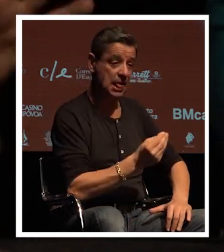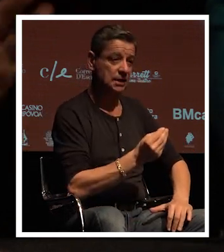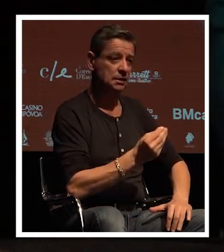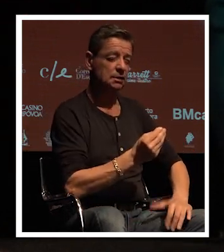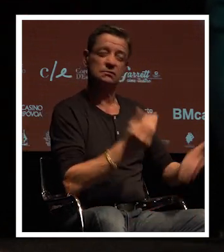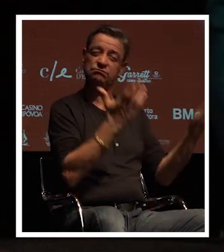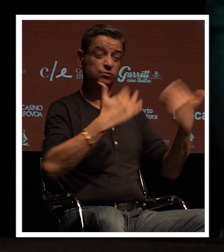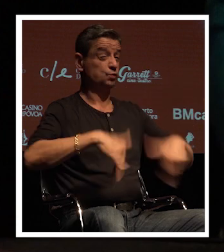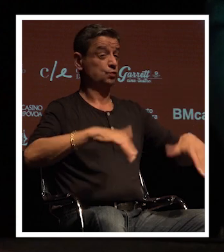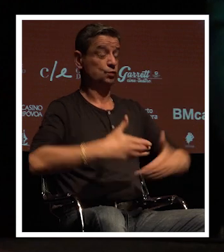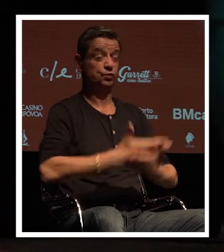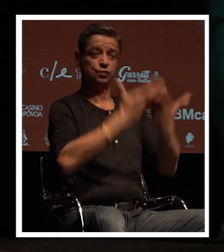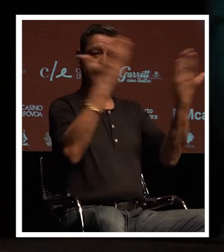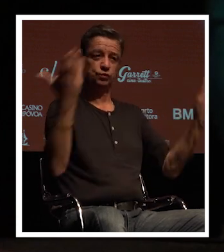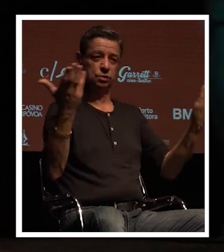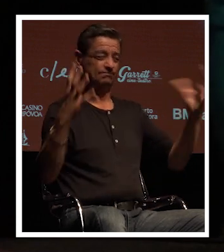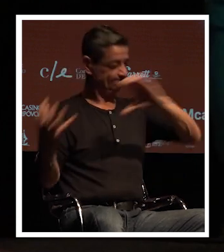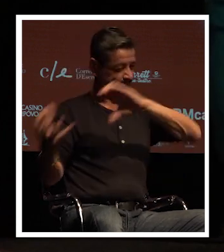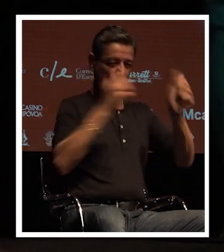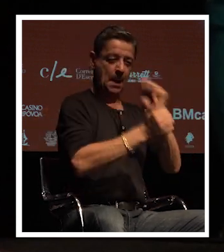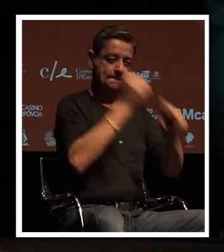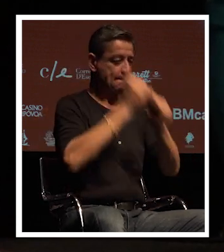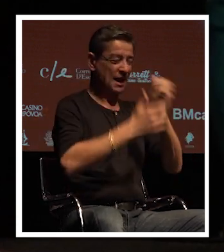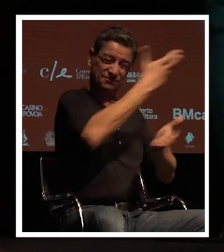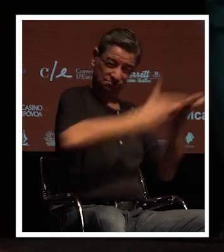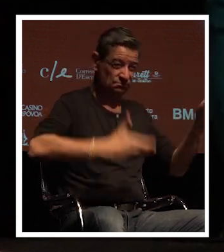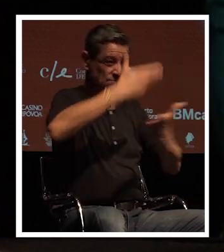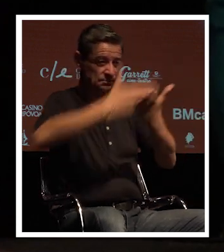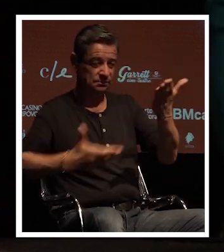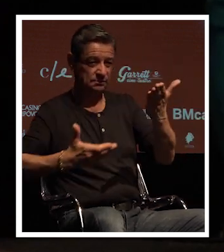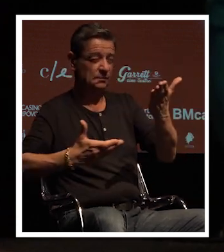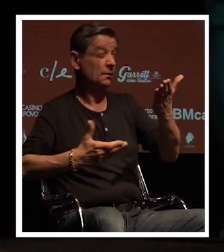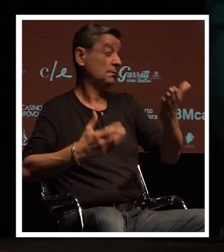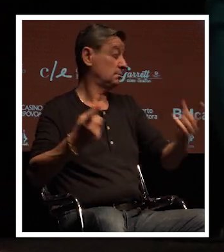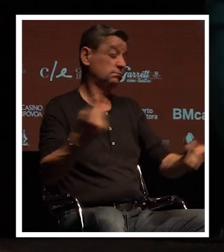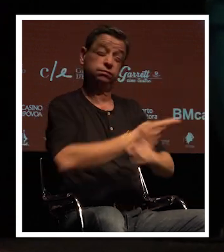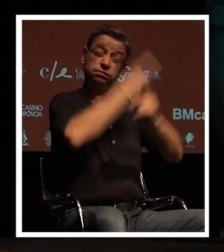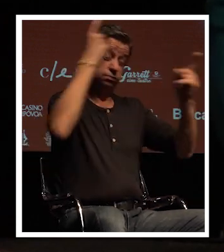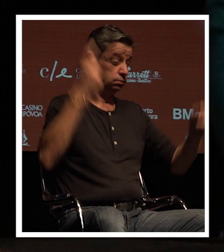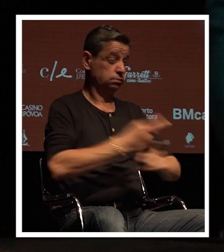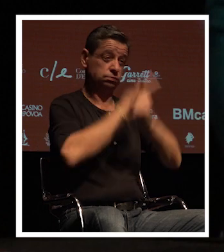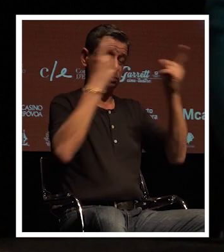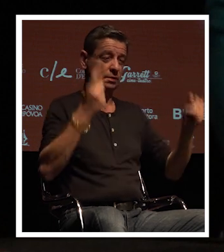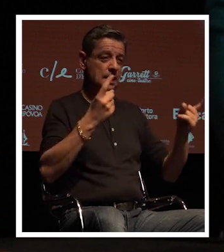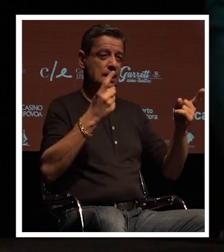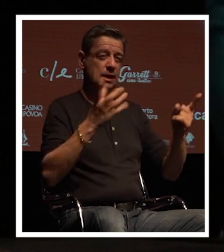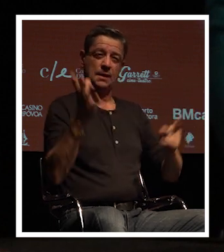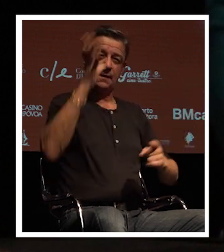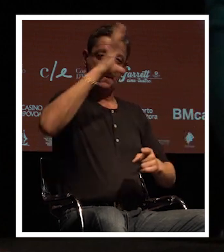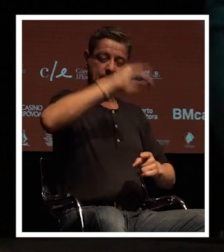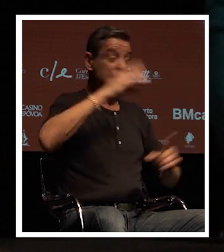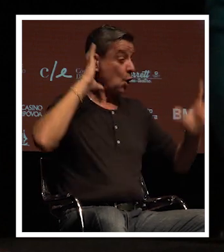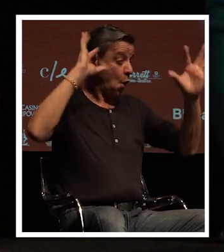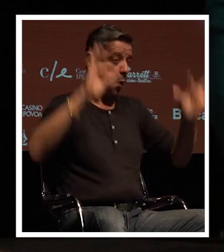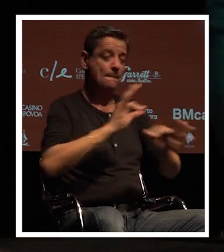Palestina e feridos em Israel conversações que não saem do papel e eu e tu que é que temos que fazer bom a canção vai por aí fora e é naturalmente aquilo que é Dea mais obsceno nesta